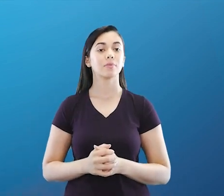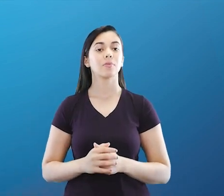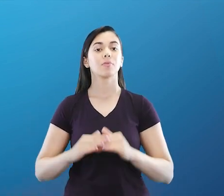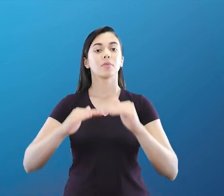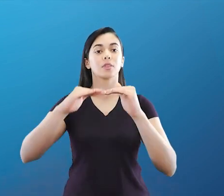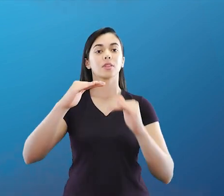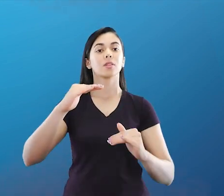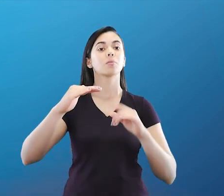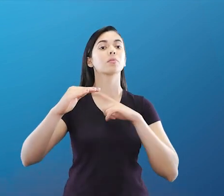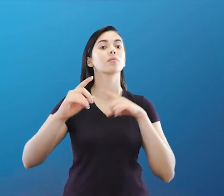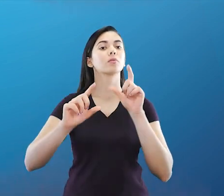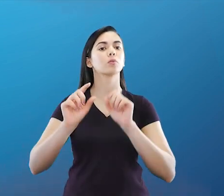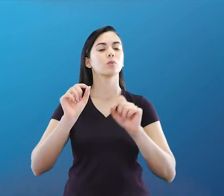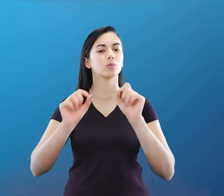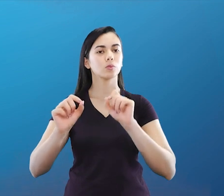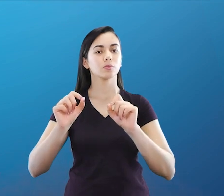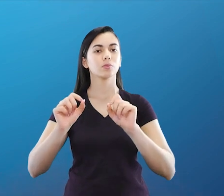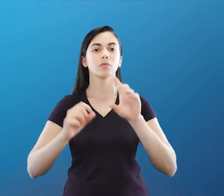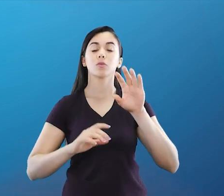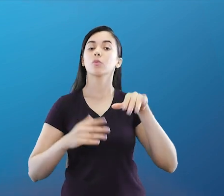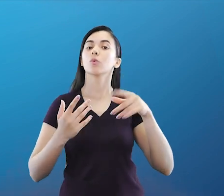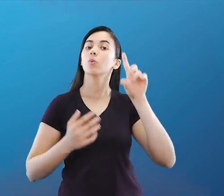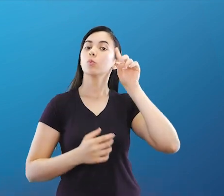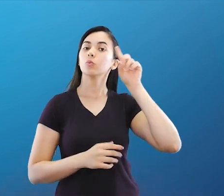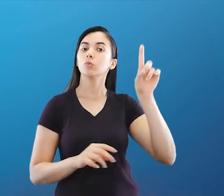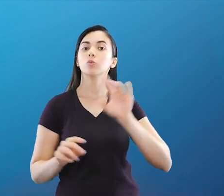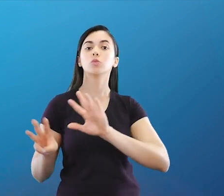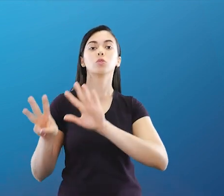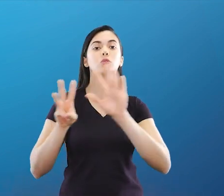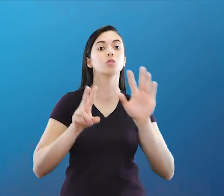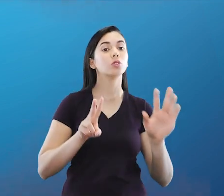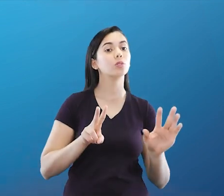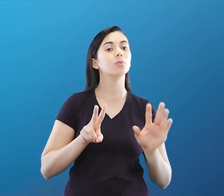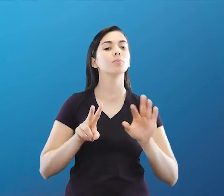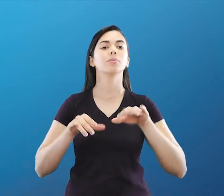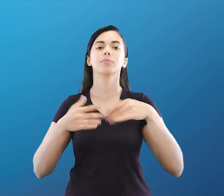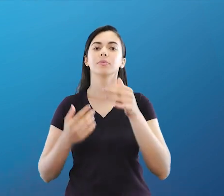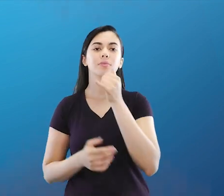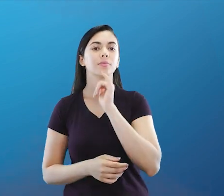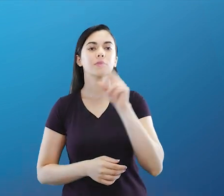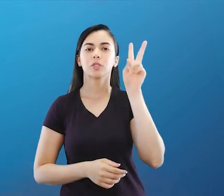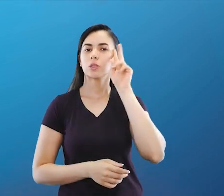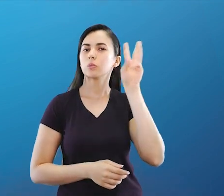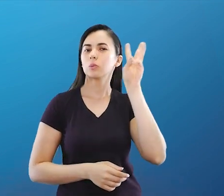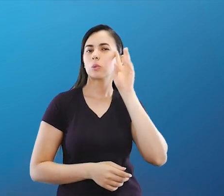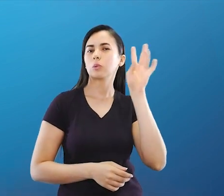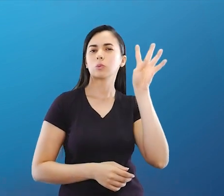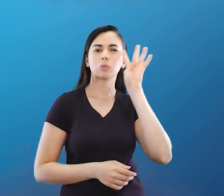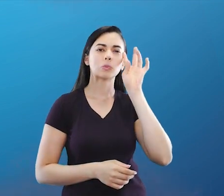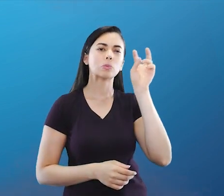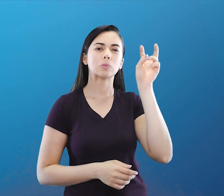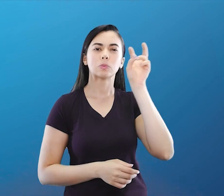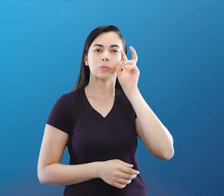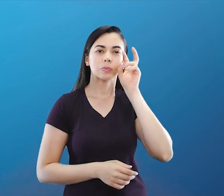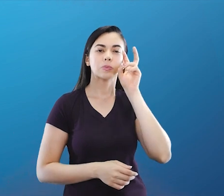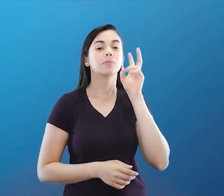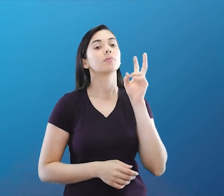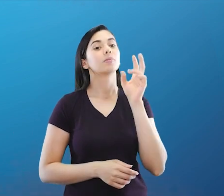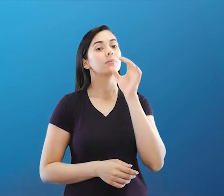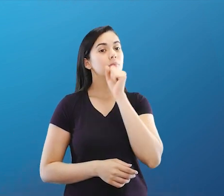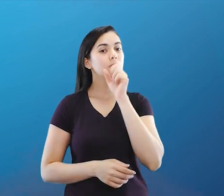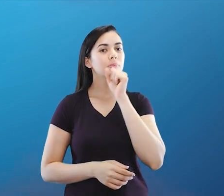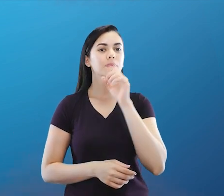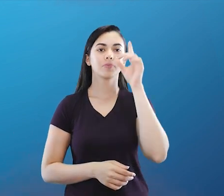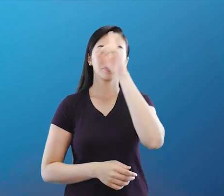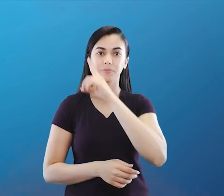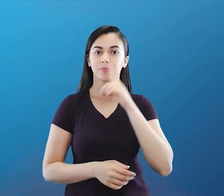Lá embaixo nós temos o dia da semana, segunda, terça, quarta, quinta, sábado e domingo. E